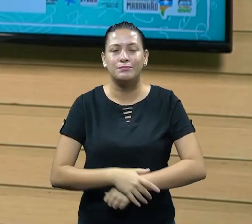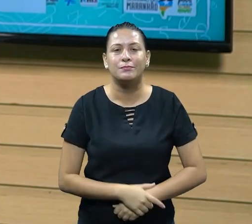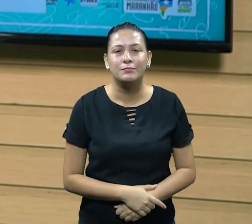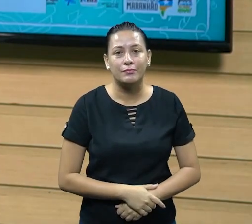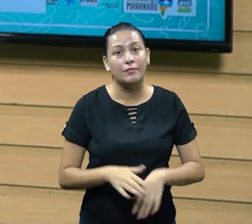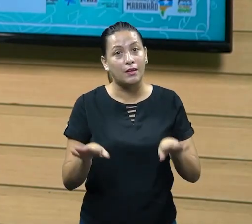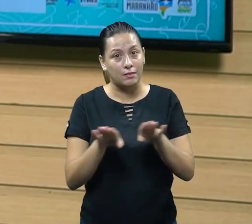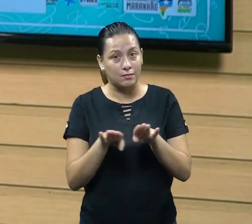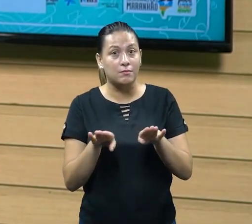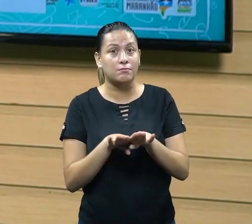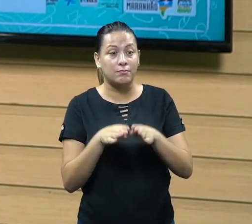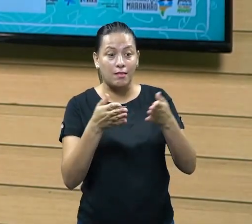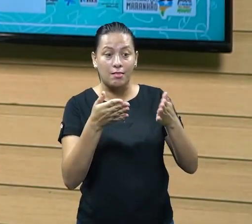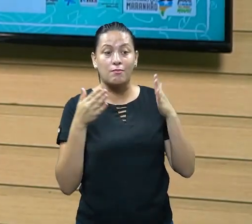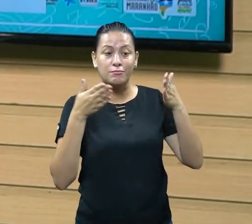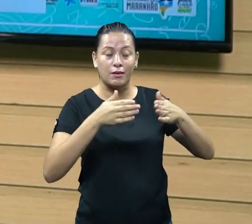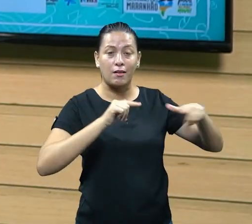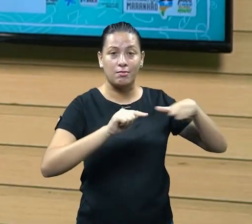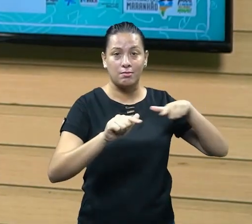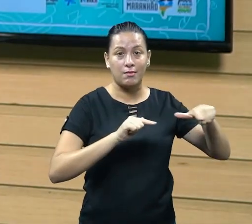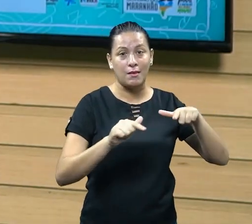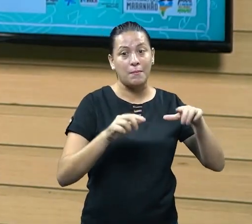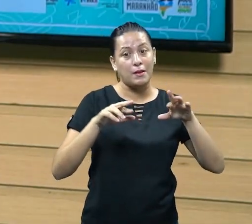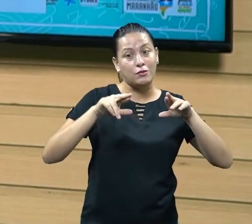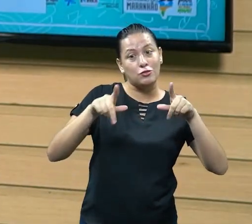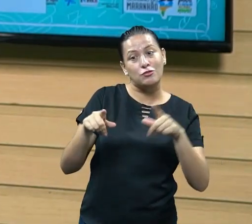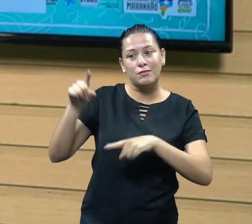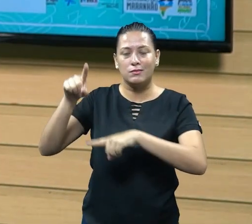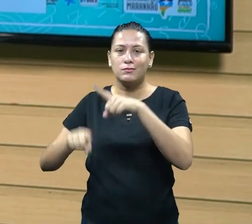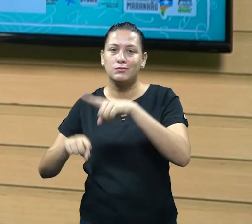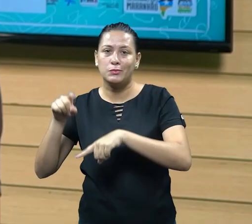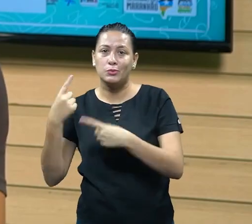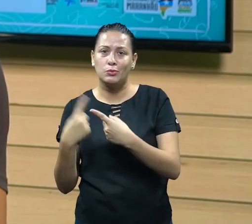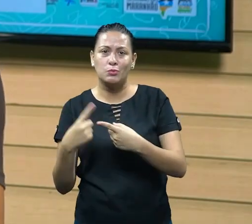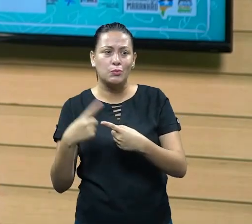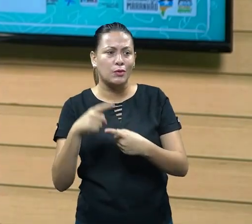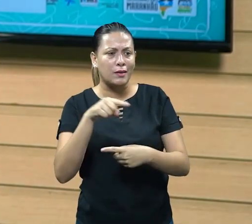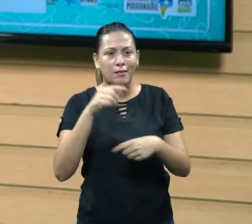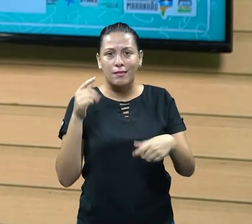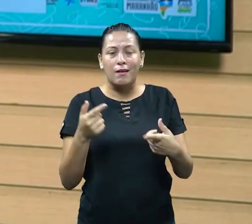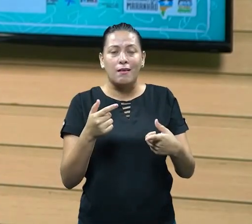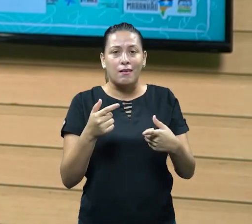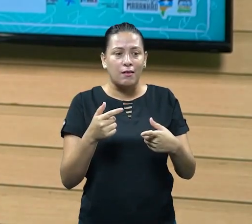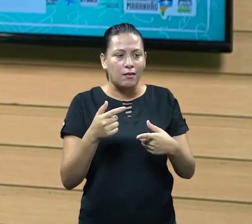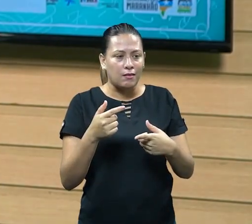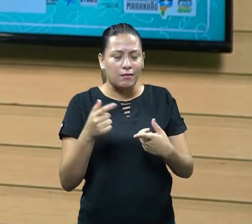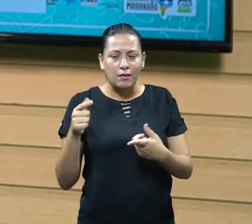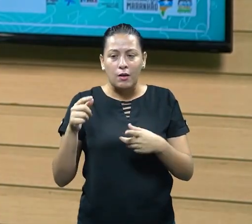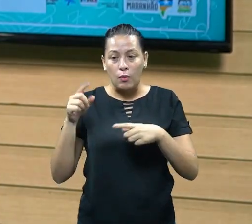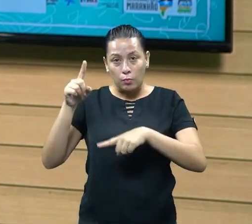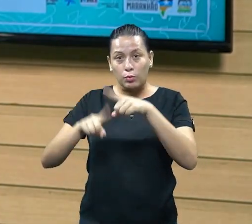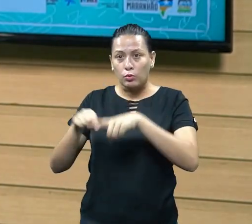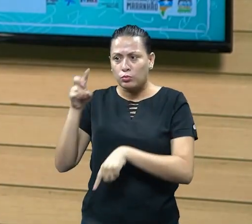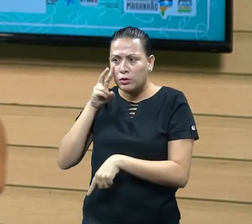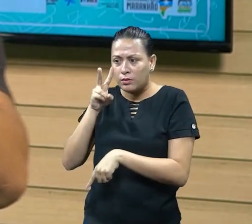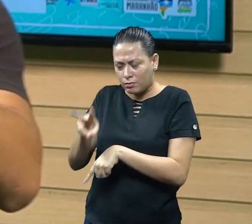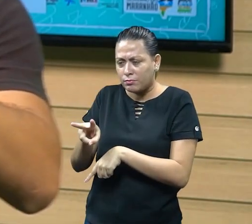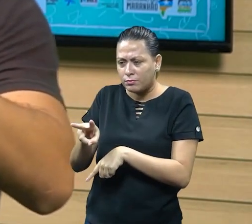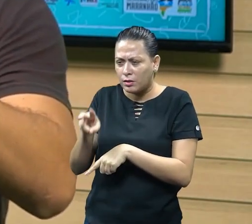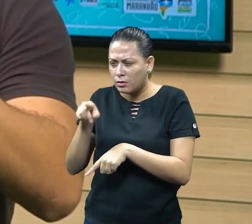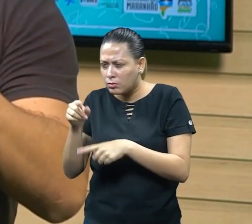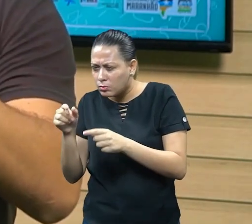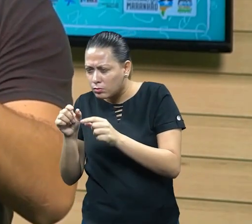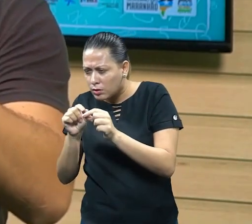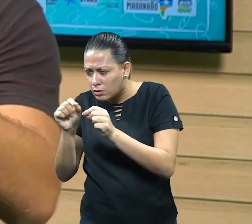a questão do serviço ela é um pouco diferente do produto, porque o serviço ele é algo intangível. O produto tu está vendo, tu tem uma base de preço.